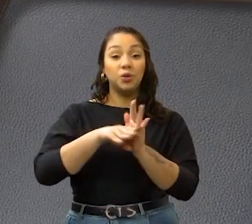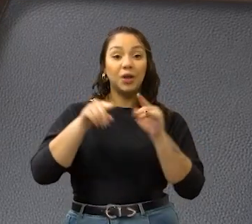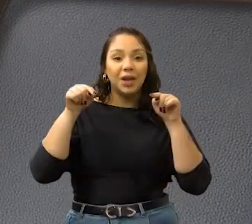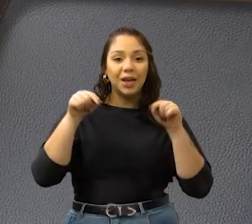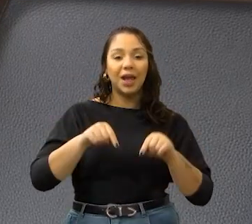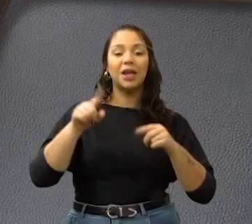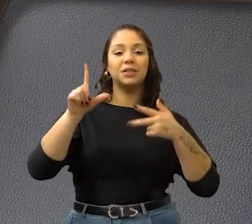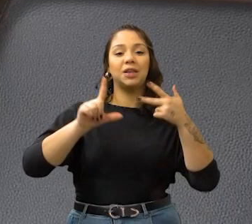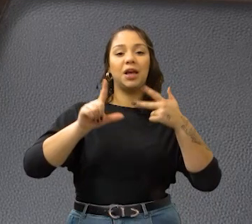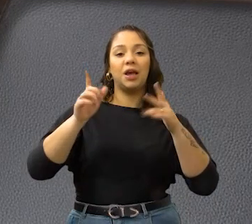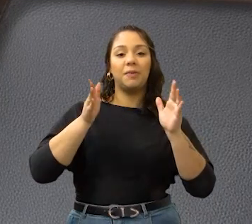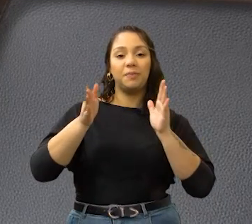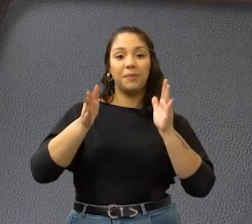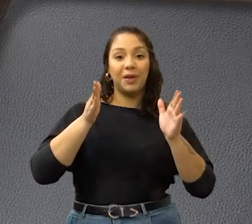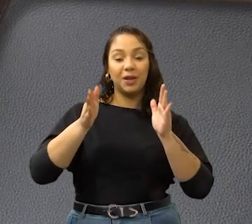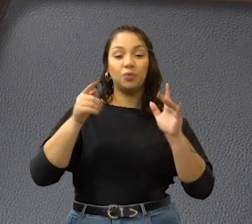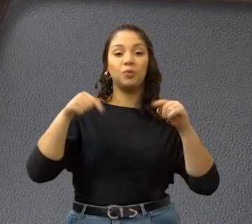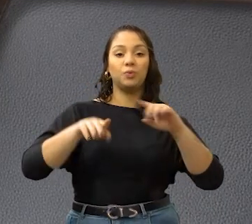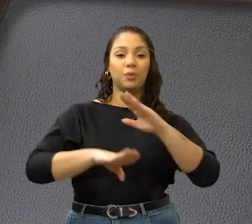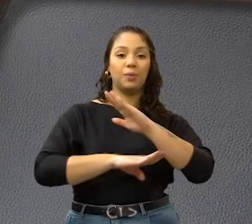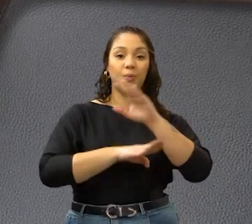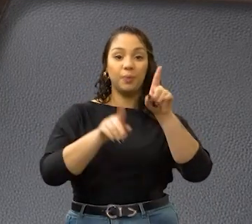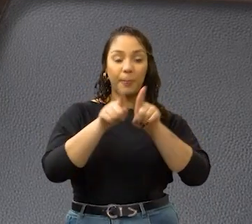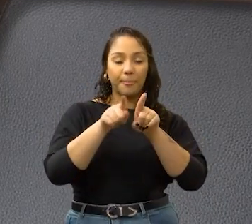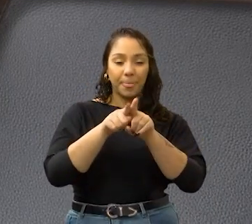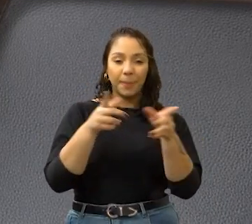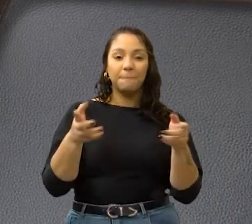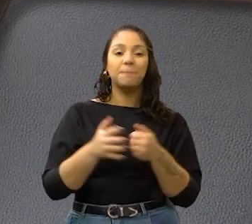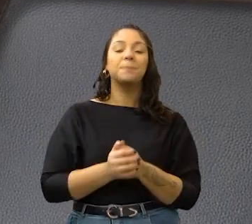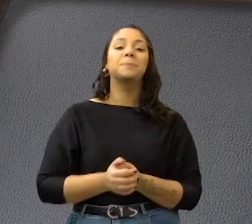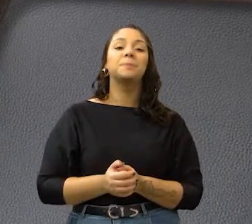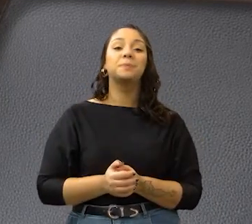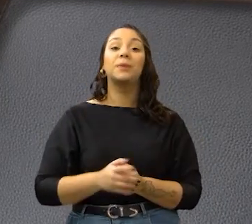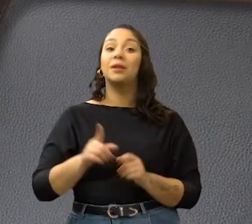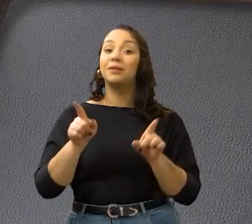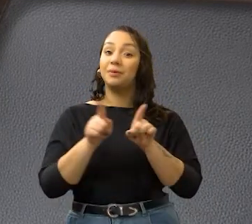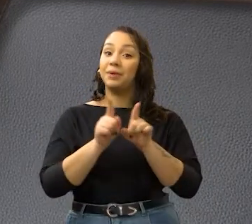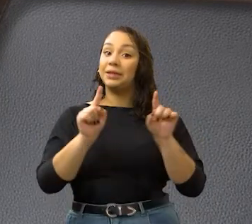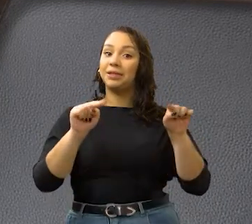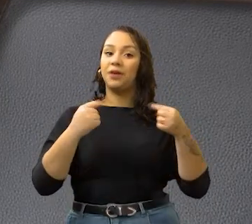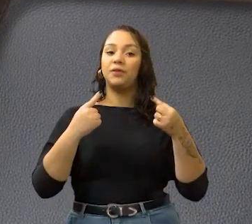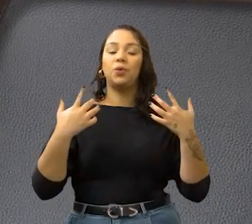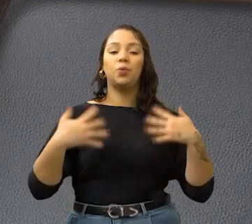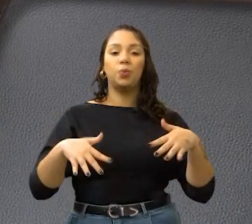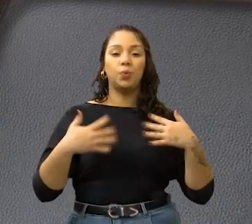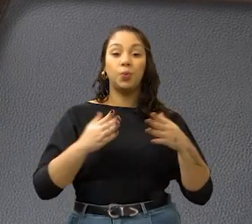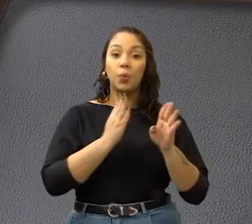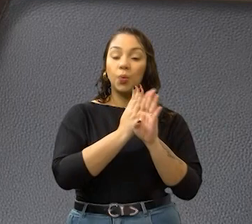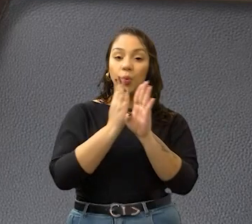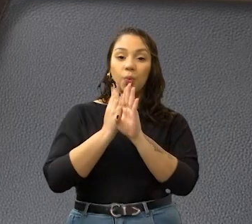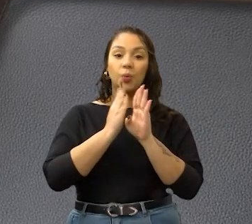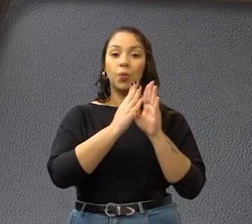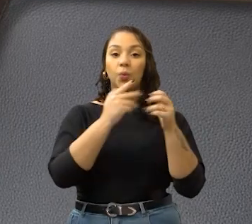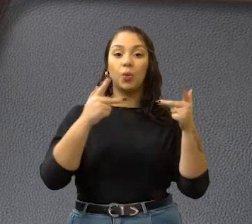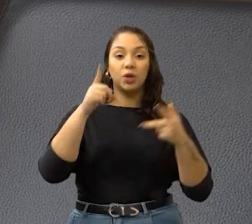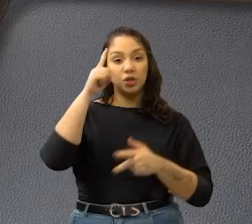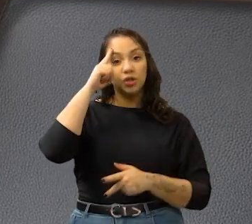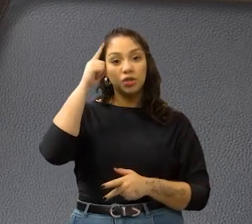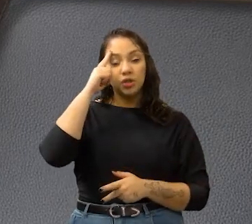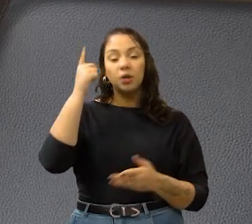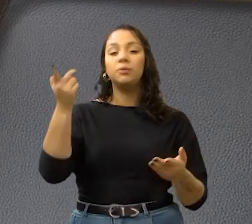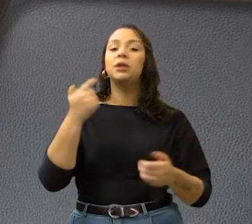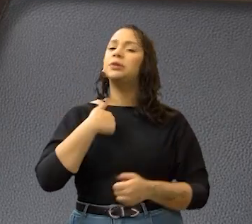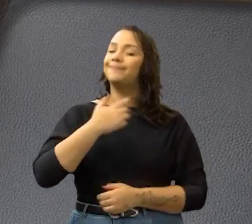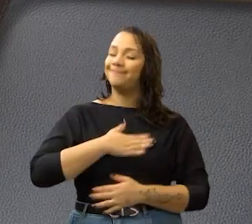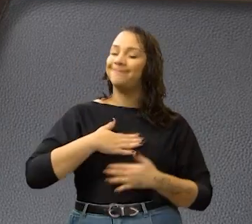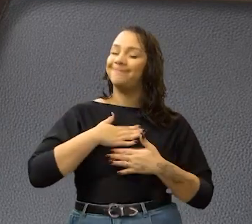nessa legislatura aqui para a Câmara também. Bom, ainda é um grande desafio, novas descobertas diariamente, mas